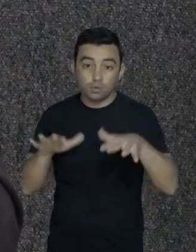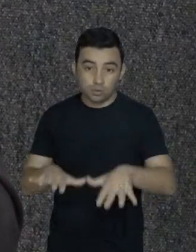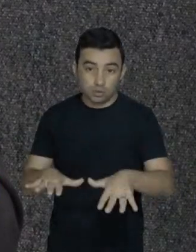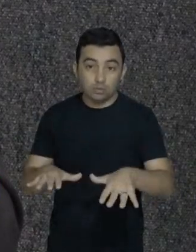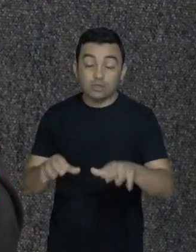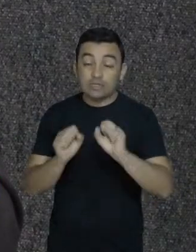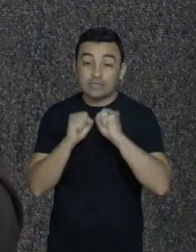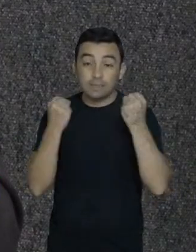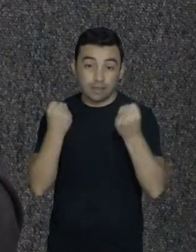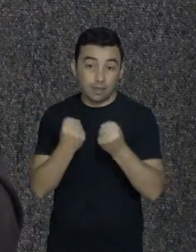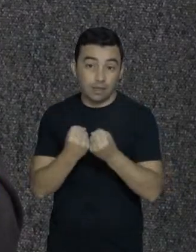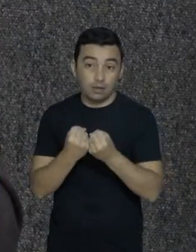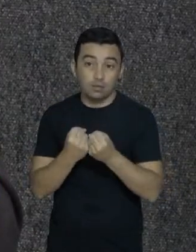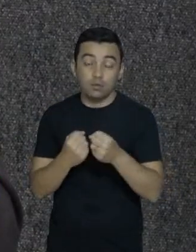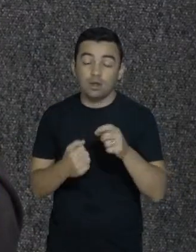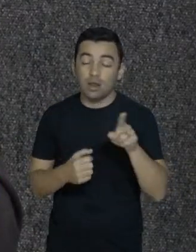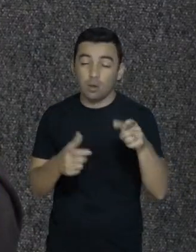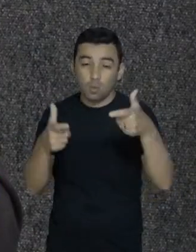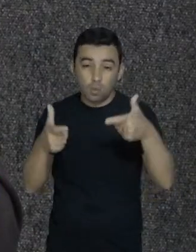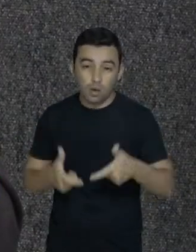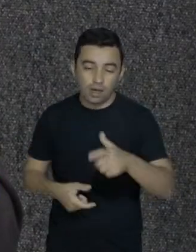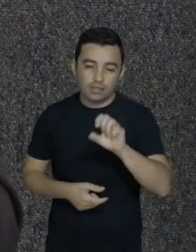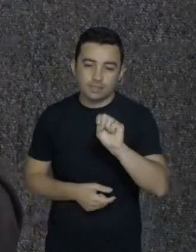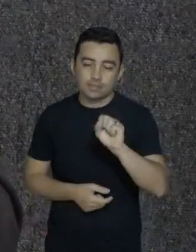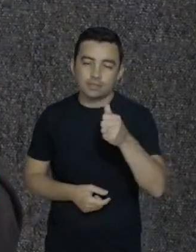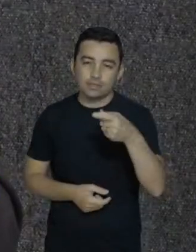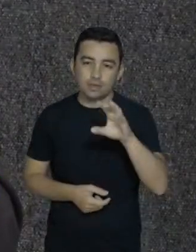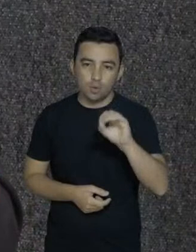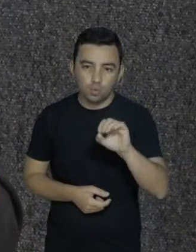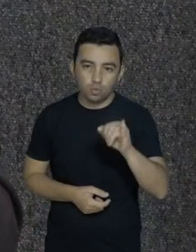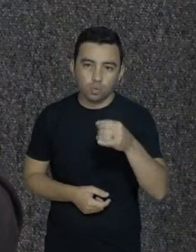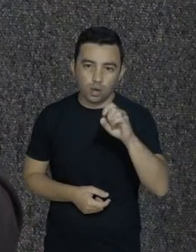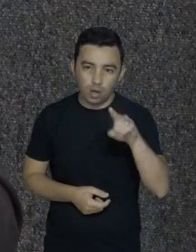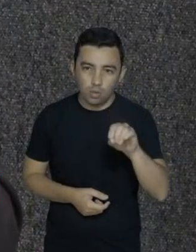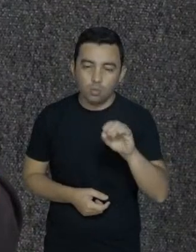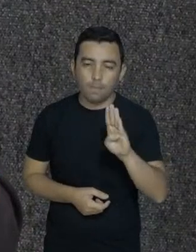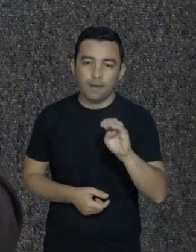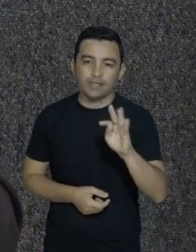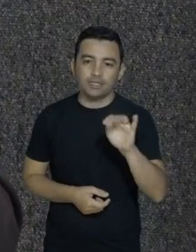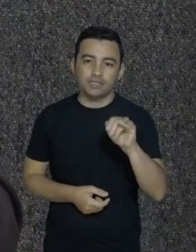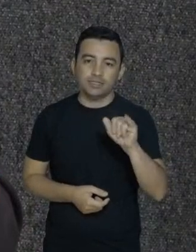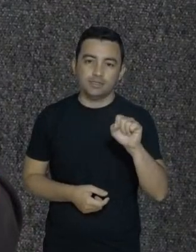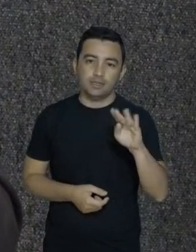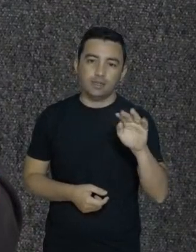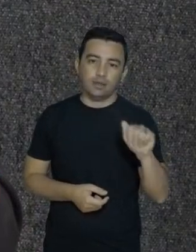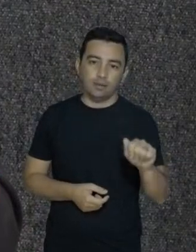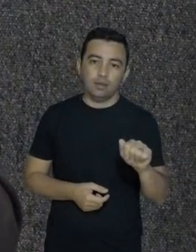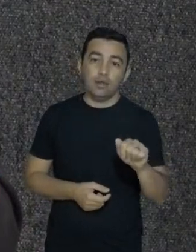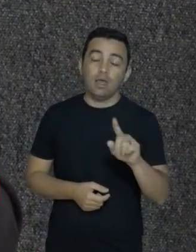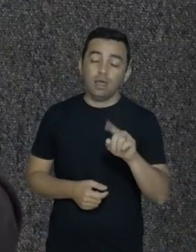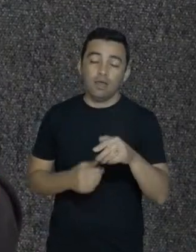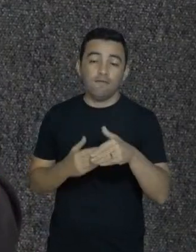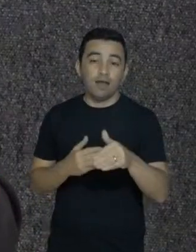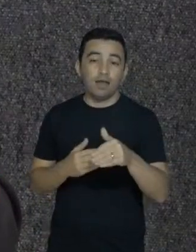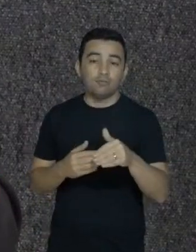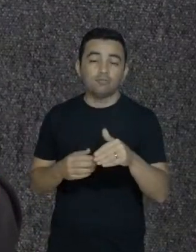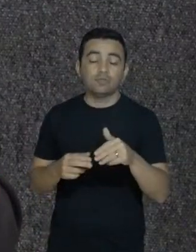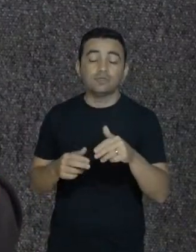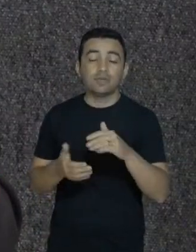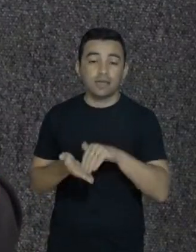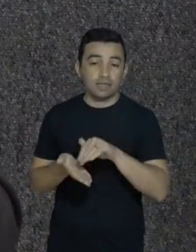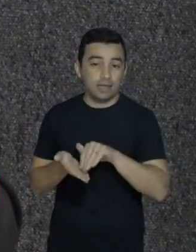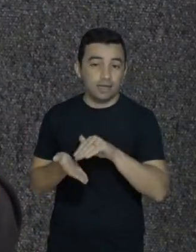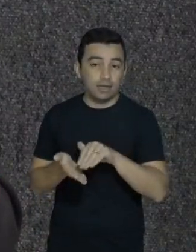município de São João Batista em data ser definidas sobre a organização da Secretaria Municipal de Educação e Cultura